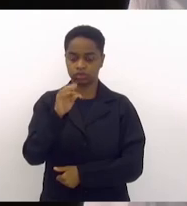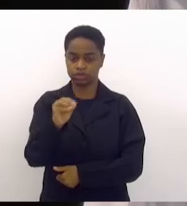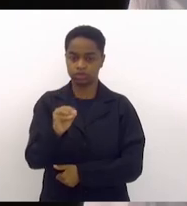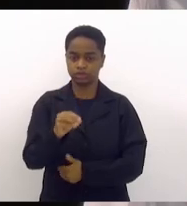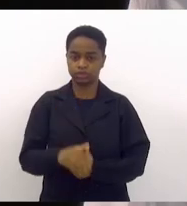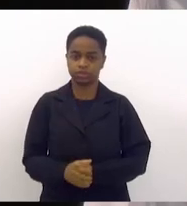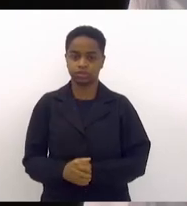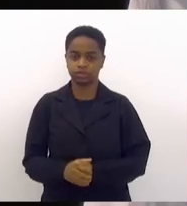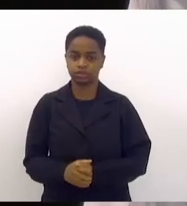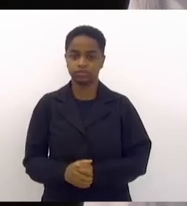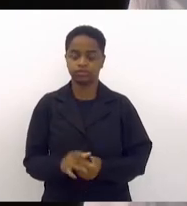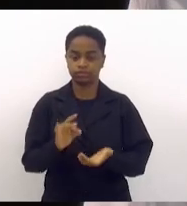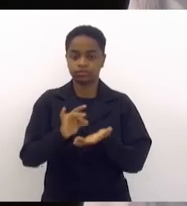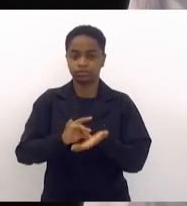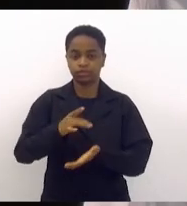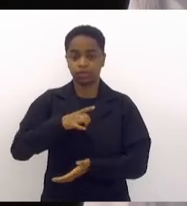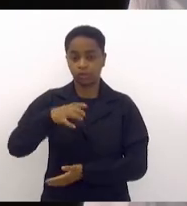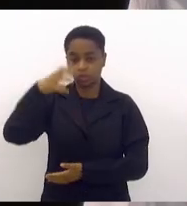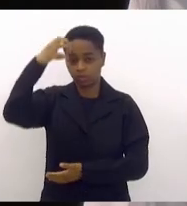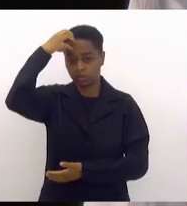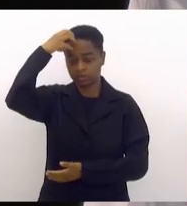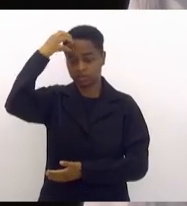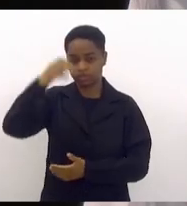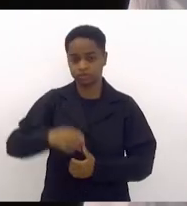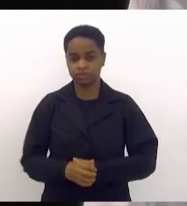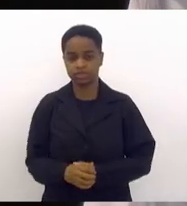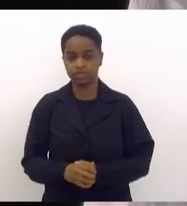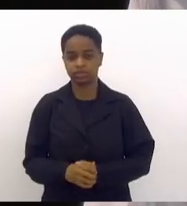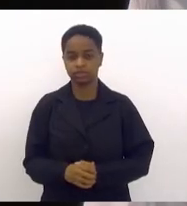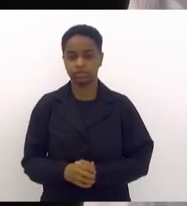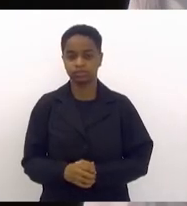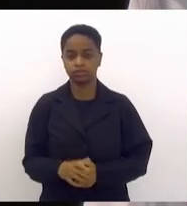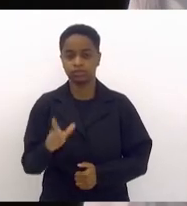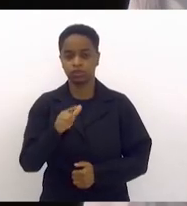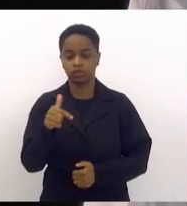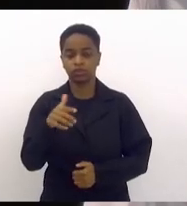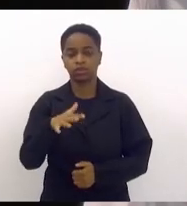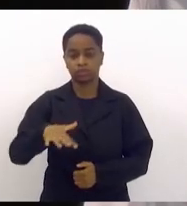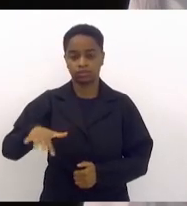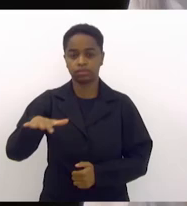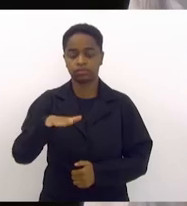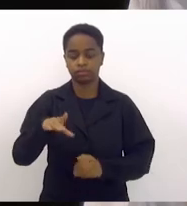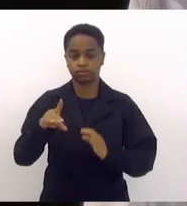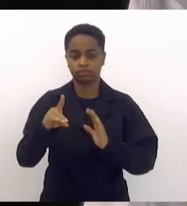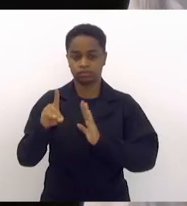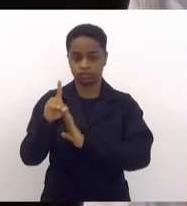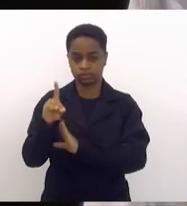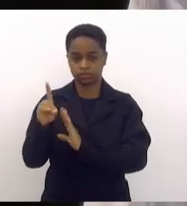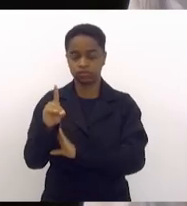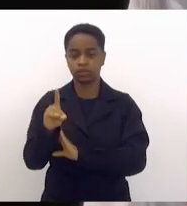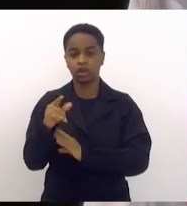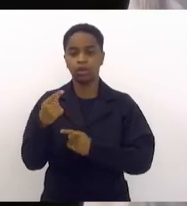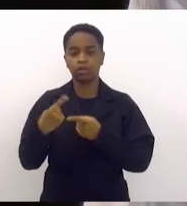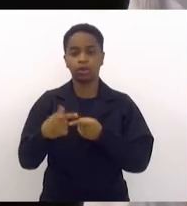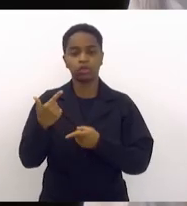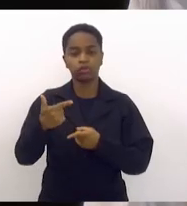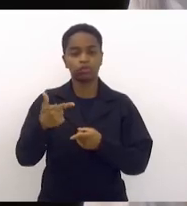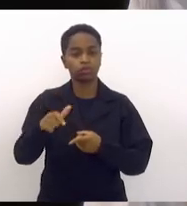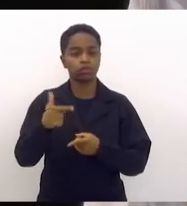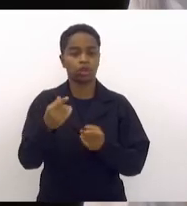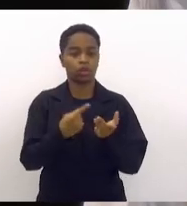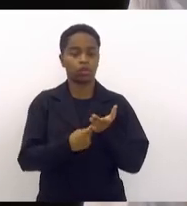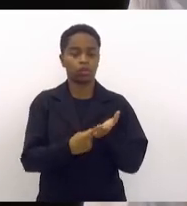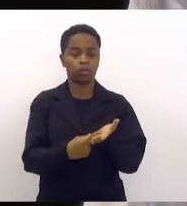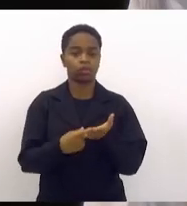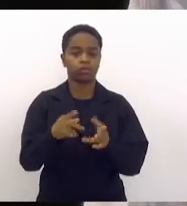culpada junto com infelizmente órgãos da direita extrema que não tem compromisso com o povo